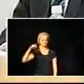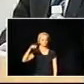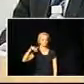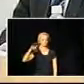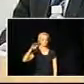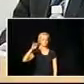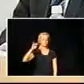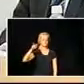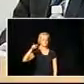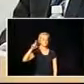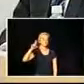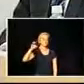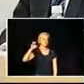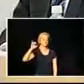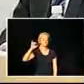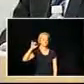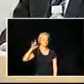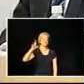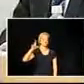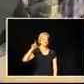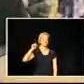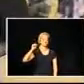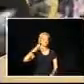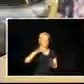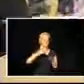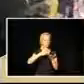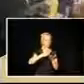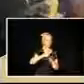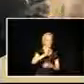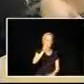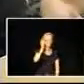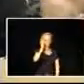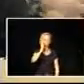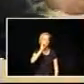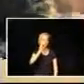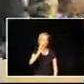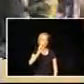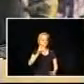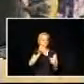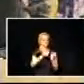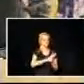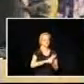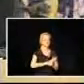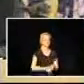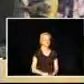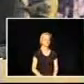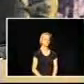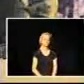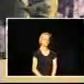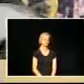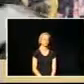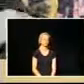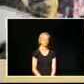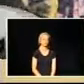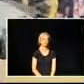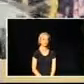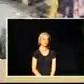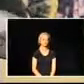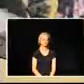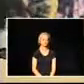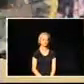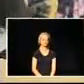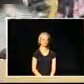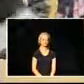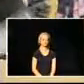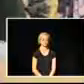Artigo 3º, essa lei entra em vigor na data de sua publicação. Em votação, aprovado. Declaro aprovado o projeto de lei ordinária